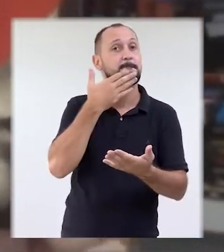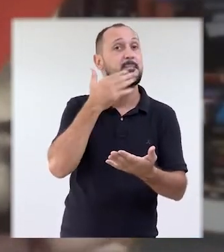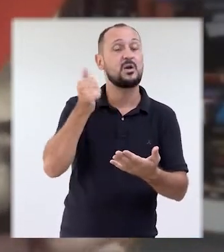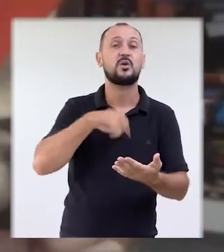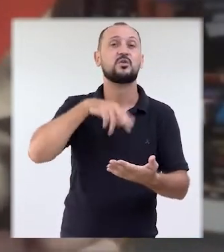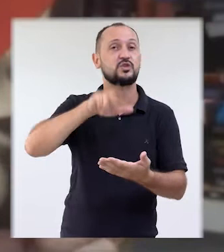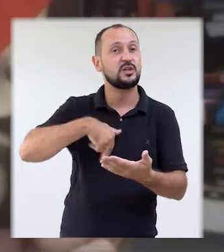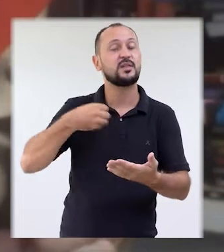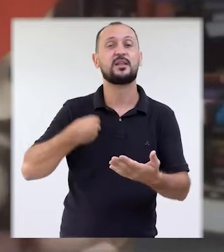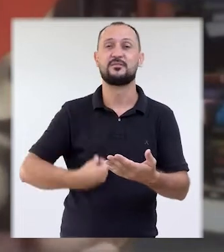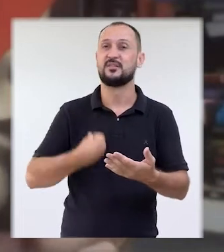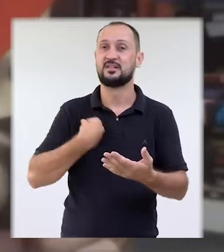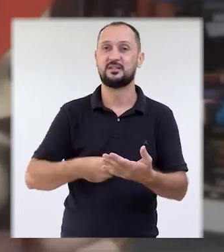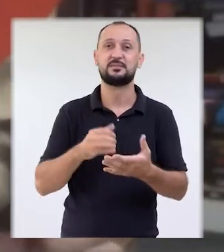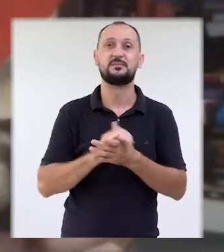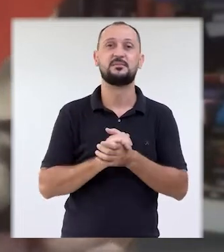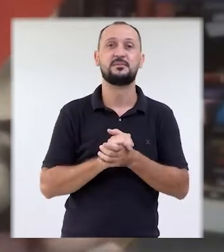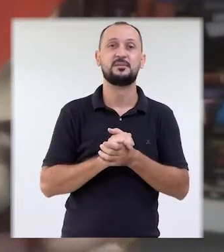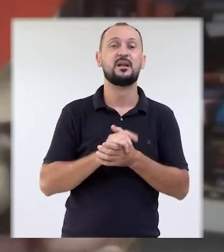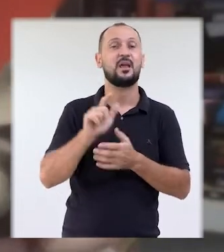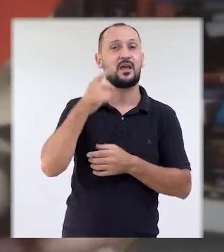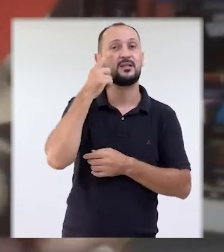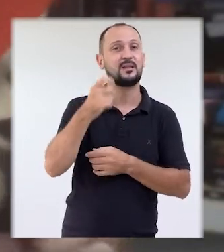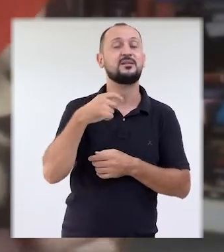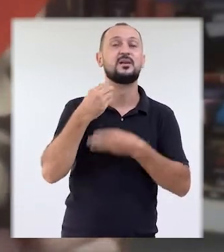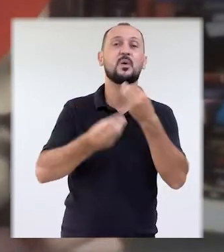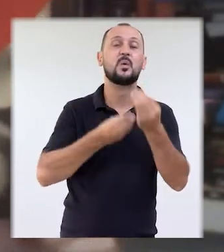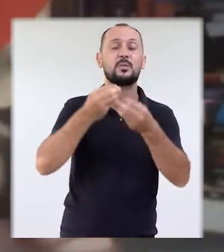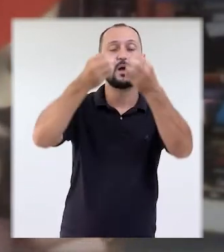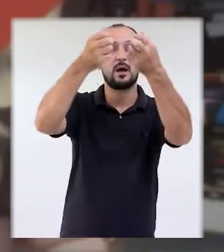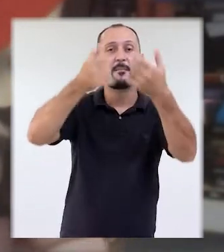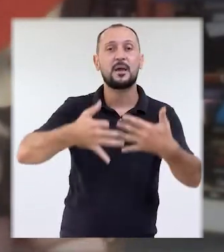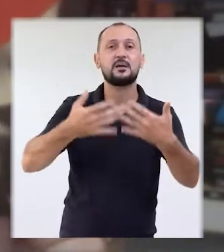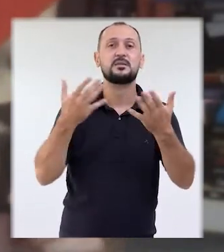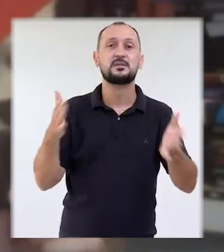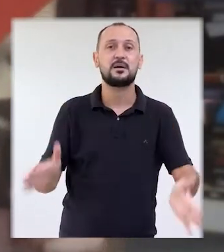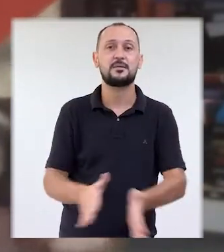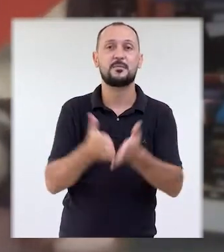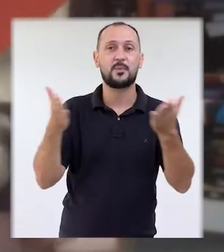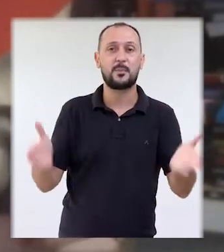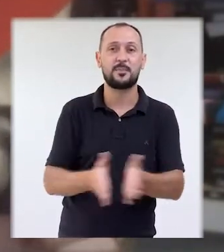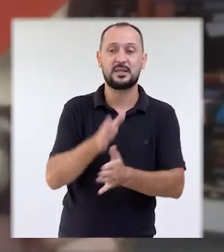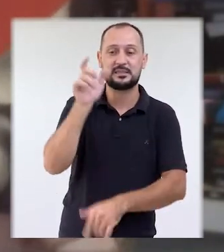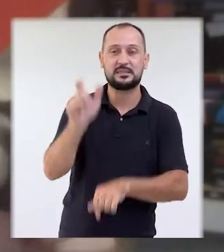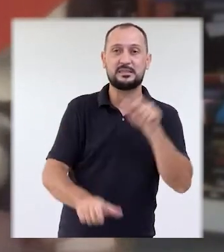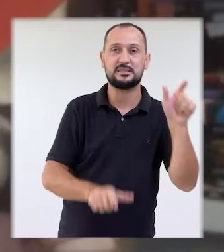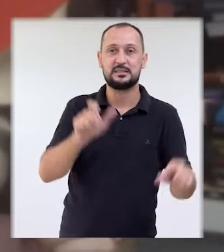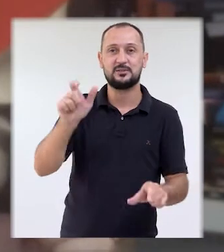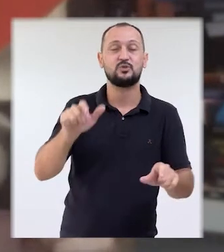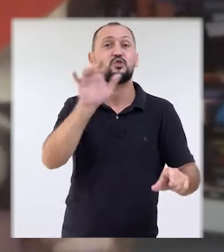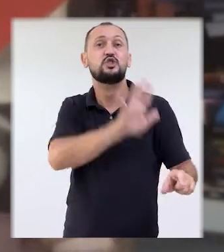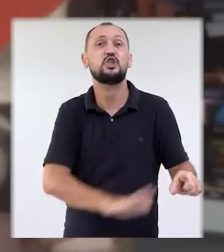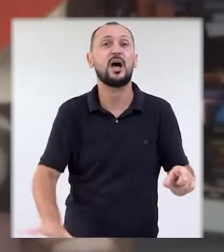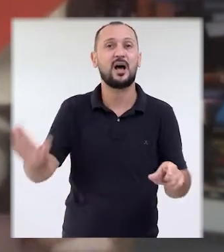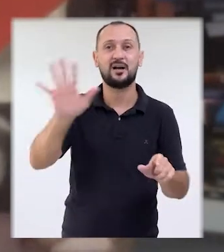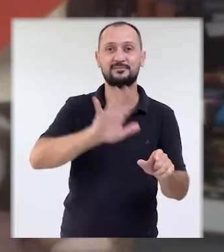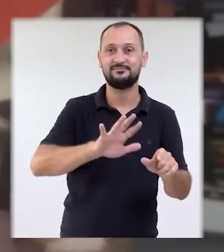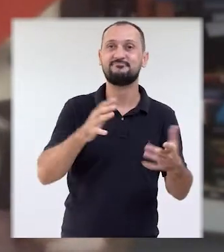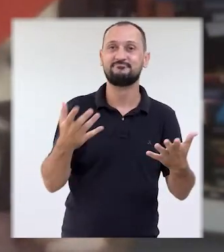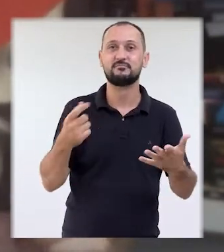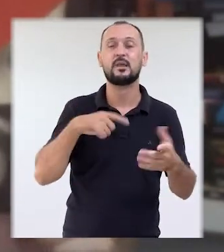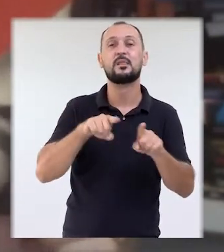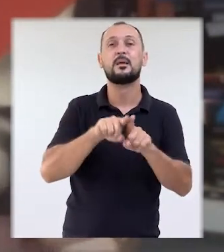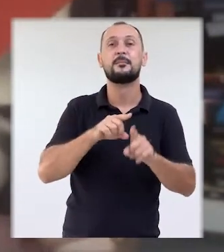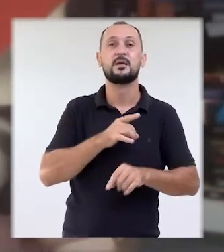falo que é um dos melhores livros que eu já li na minha vida. É muito interessante sobre as pobrezas das pessoas, de modo